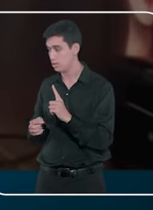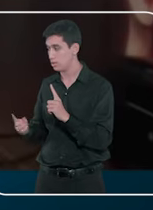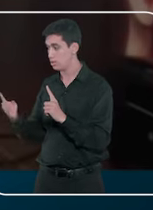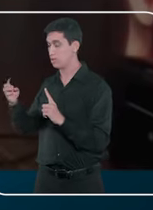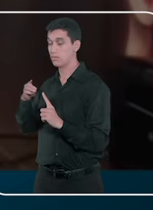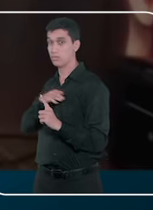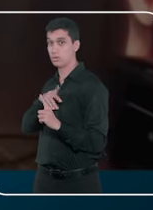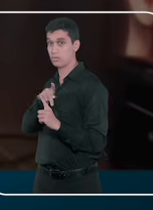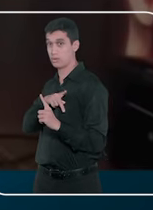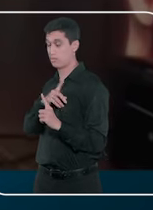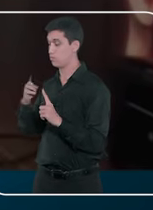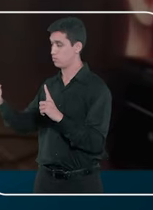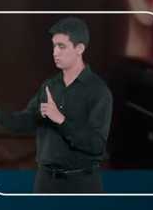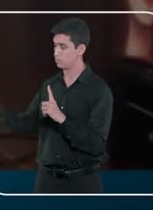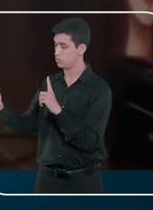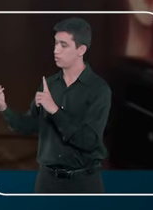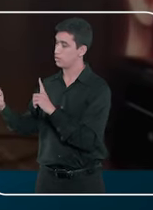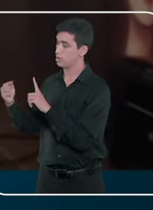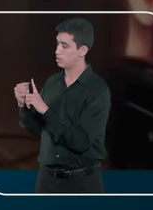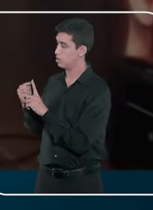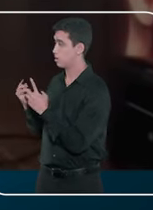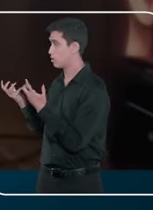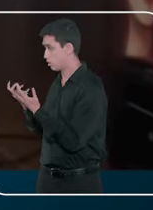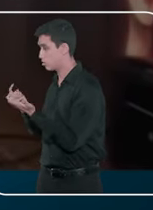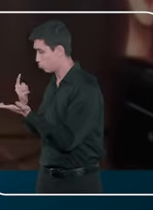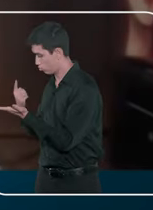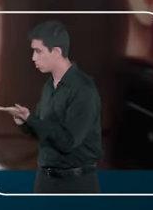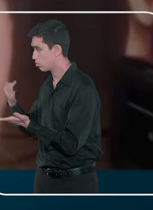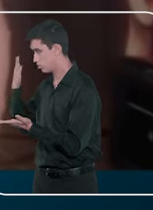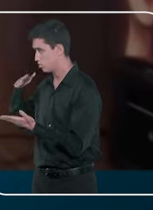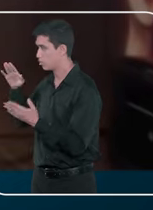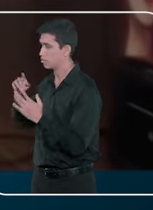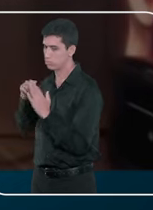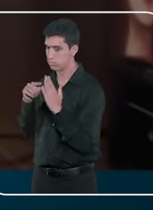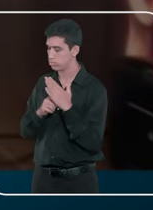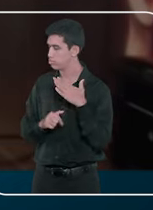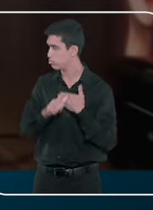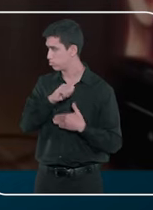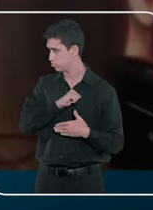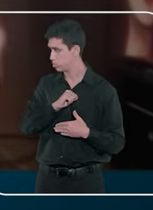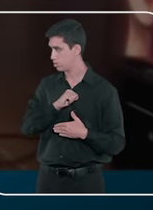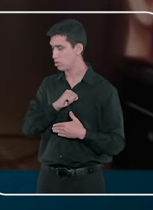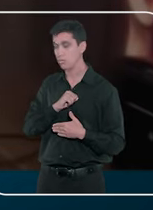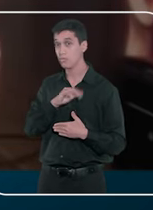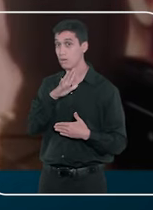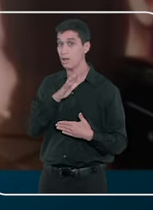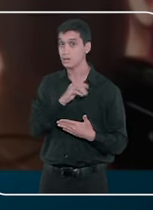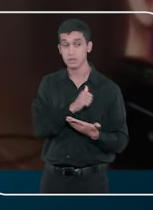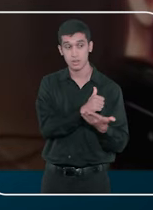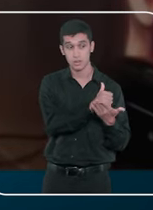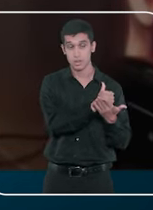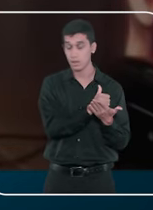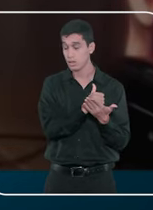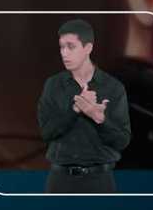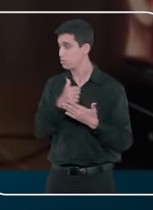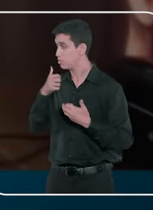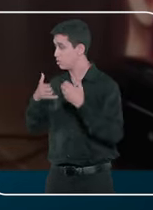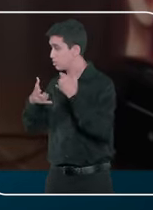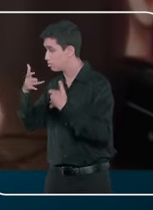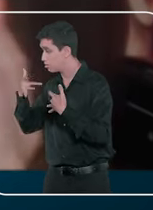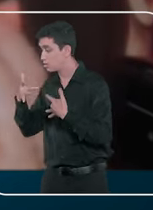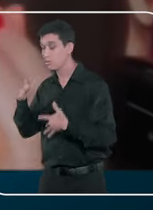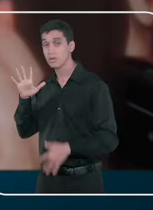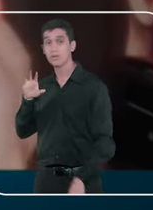celebração de uma colaboração, trazendo elementos que o próprio Ministério Público já conhece. Essa hipótese, não